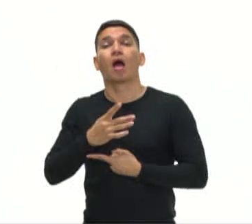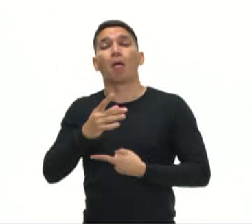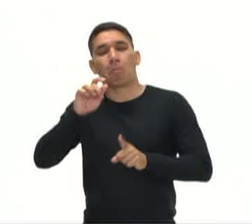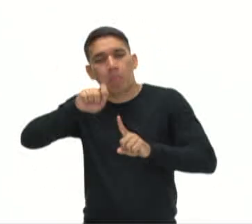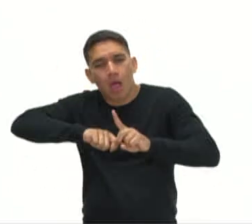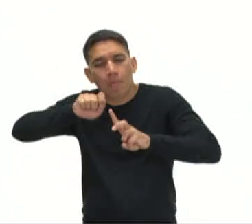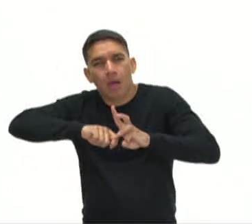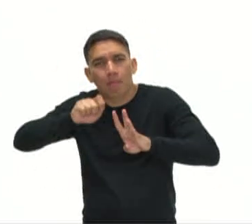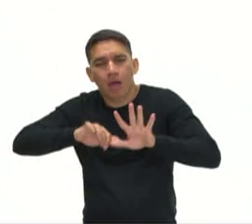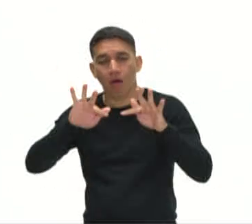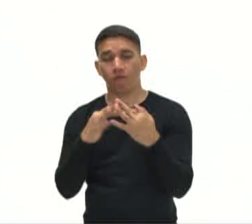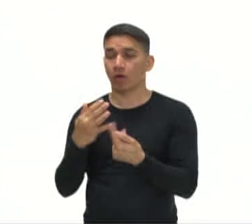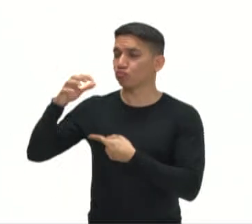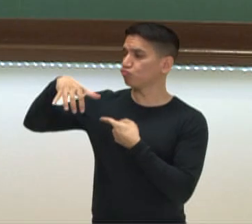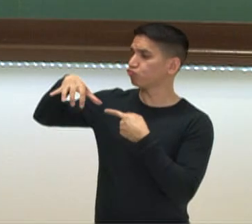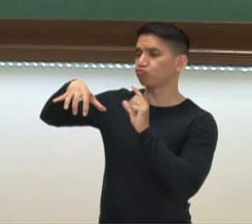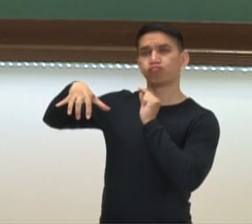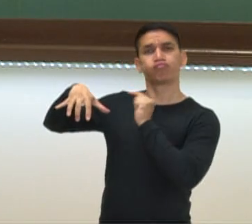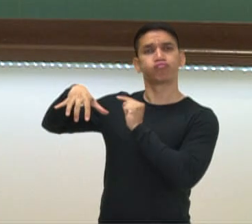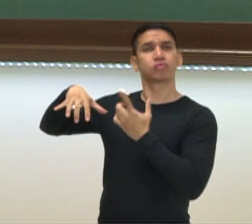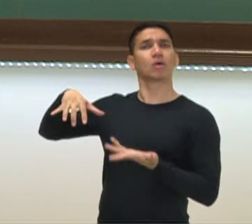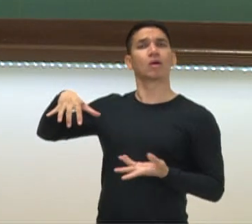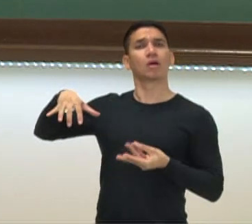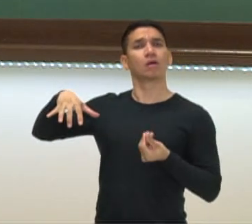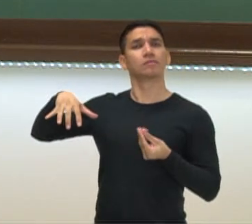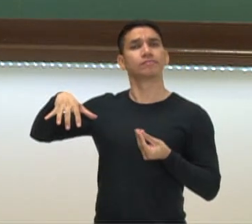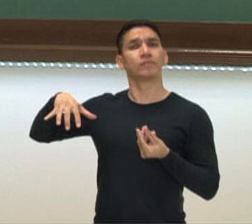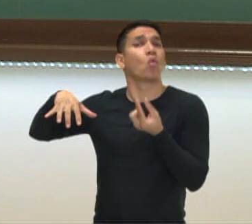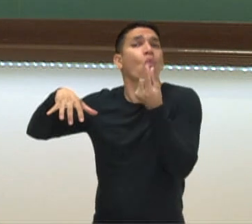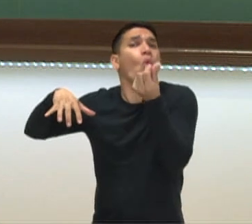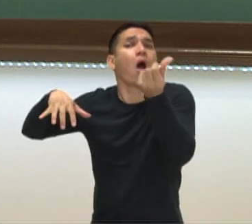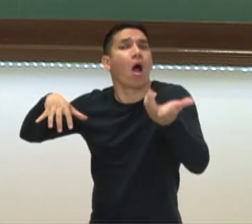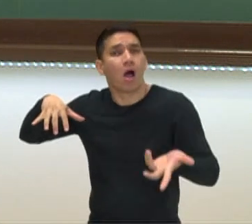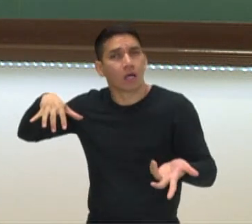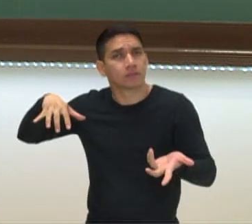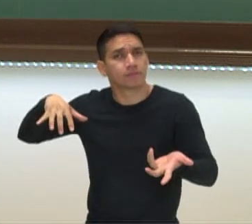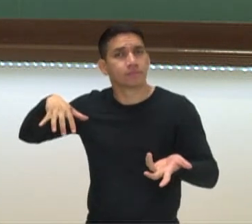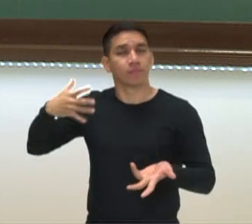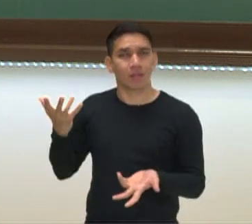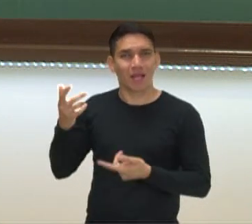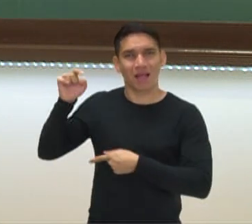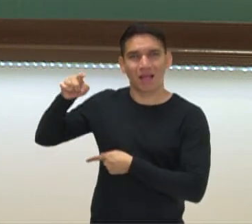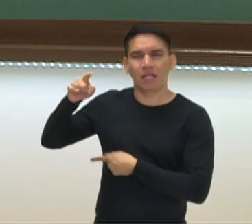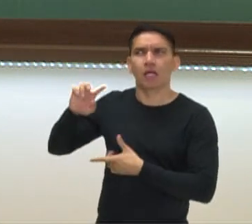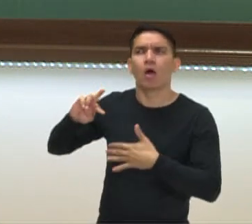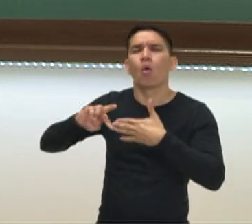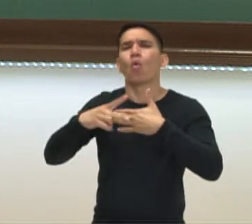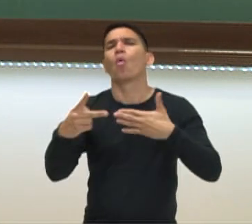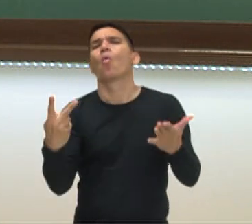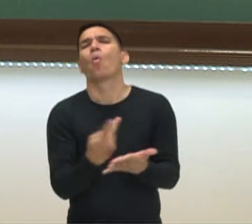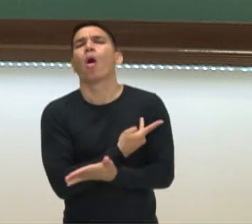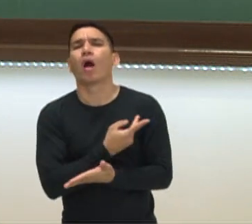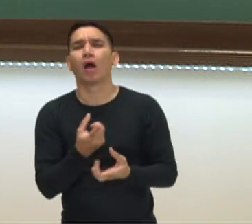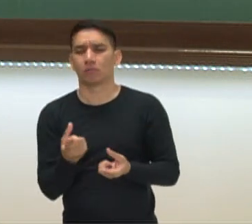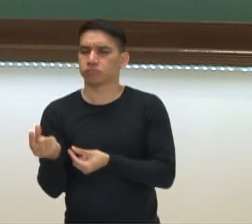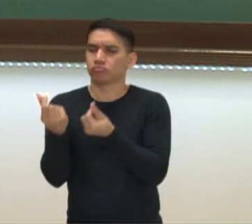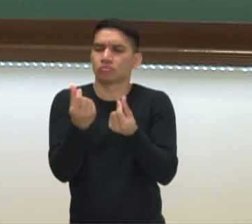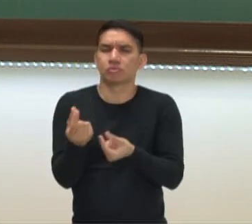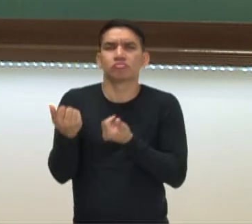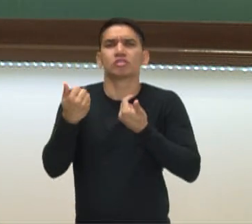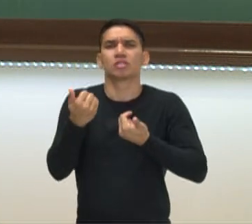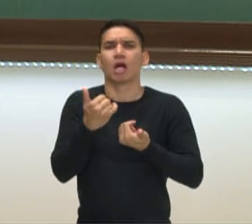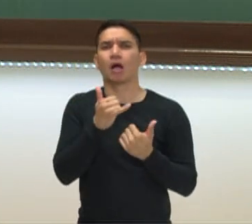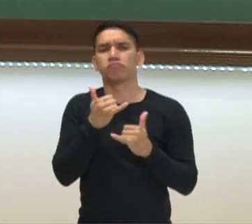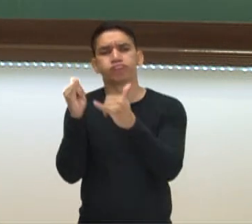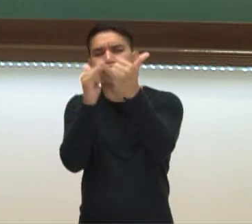pelo chuveiro da família? Então esse chuveiro aí está impactando quanto na conta de